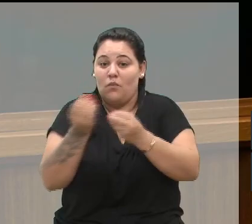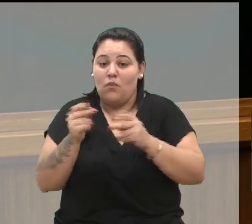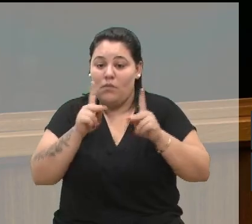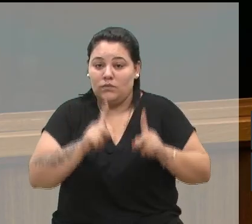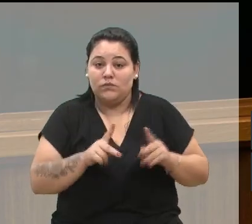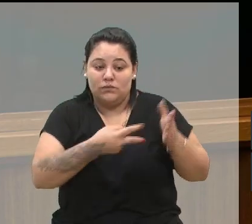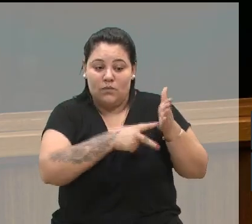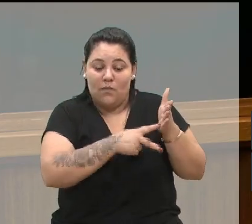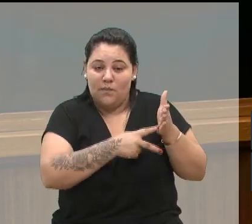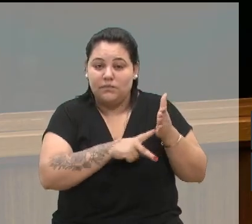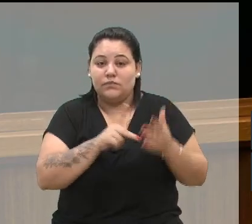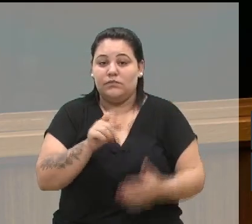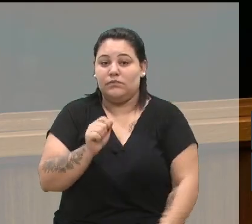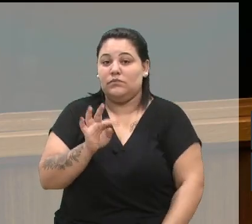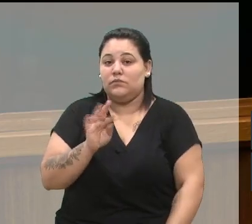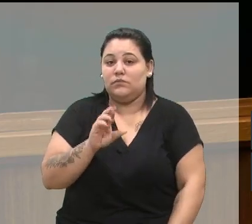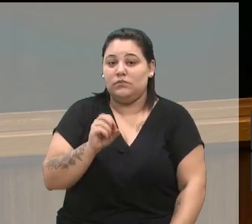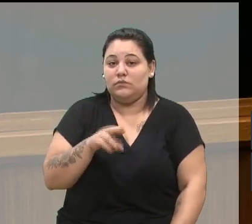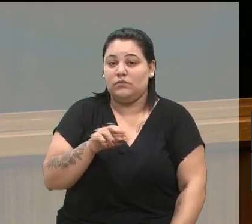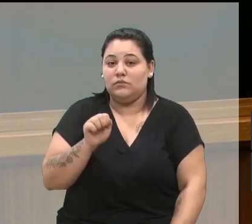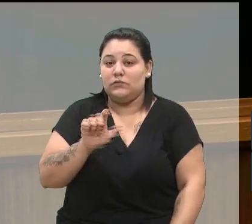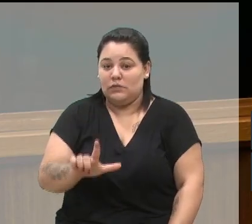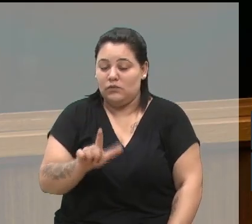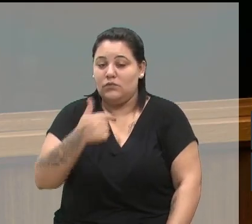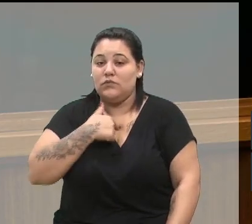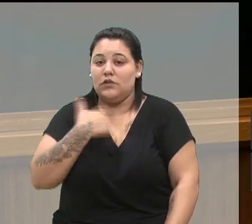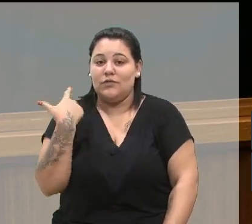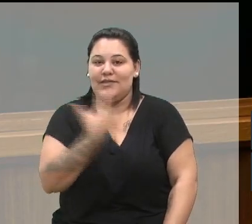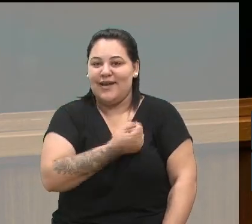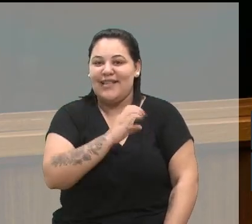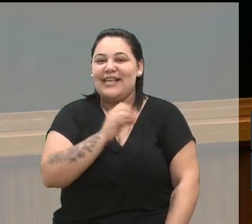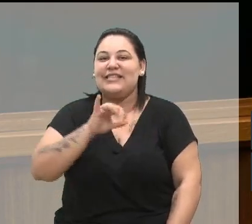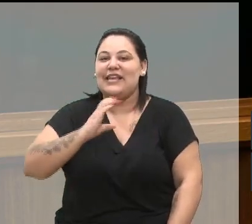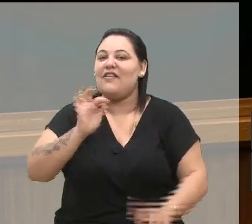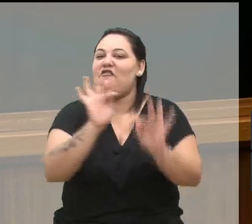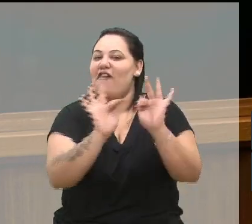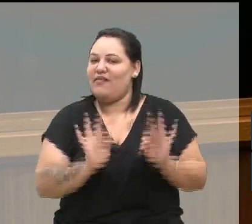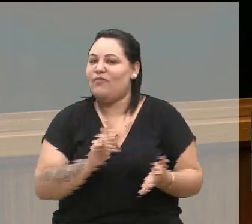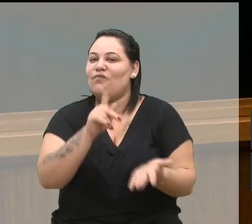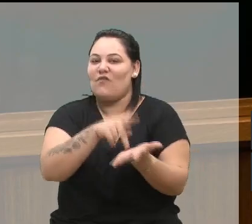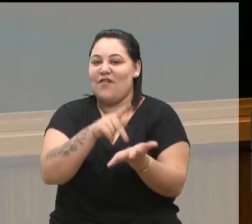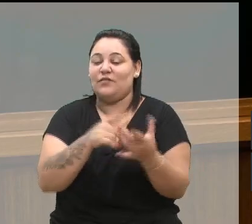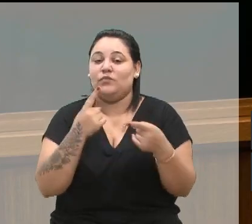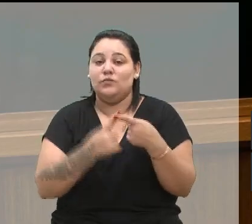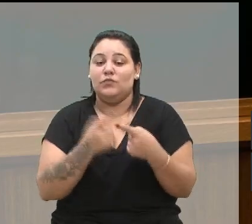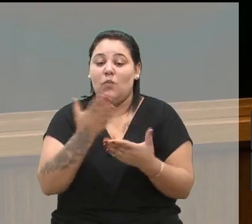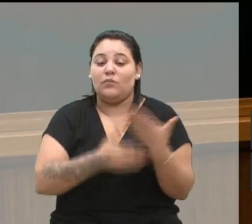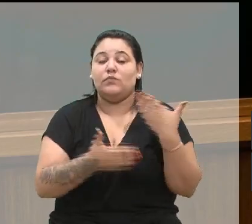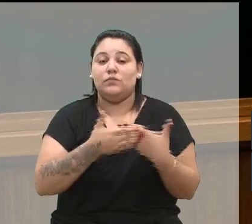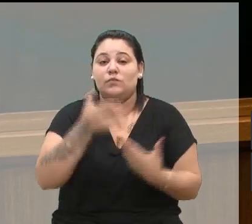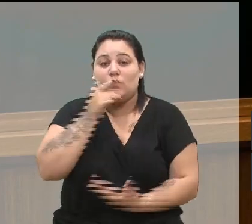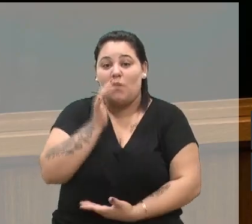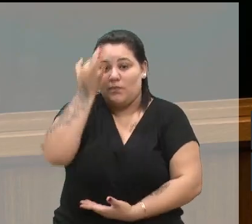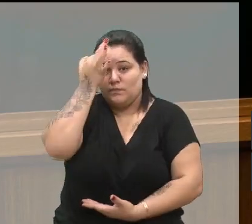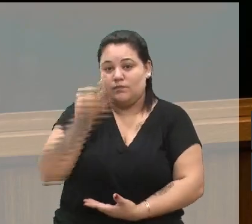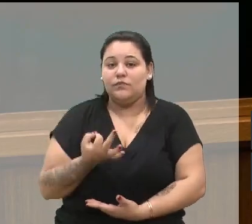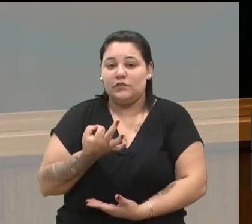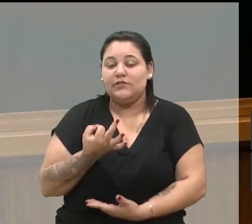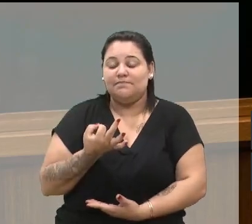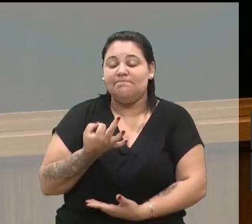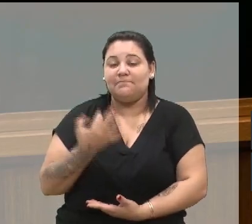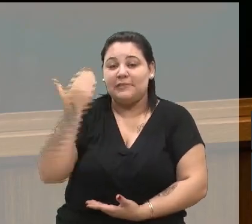sindicatos patronais, e saí de lá muito feliz, porque todos eles entendendo,